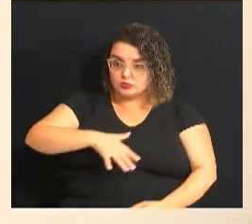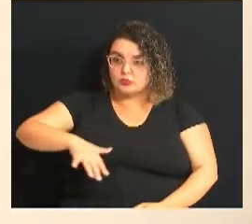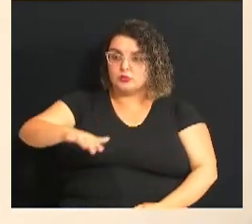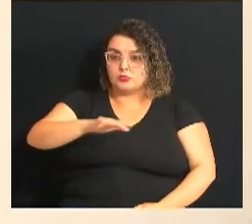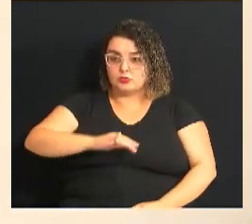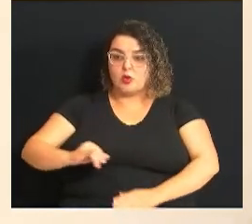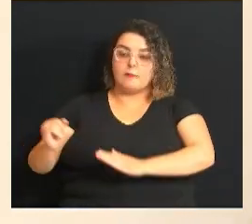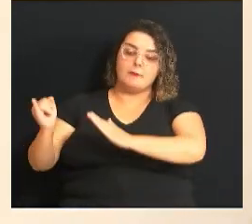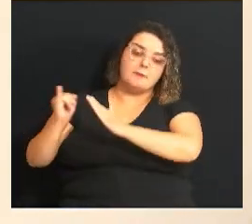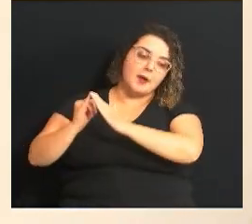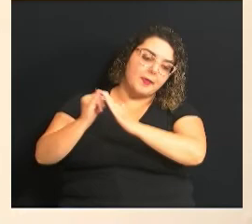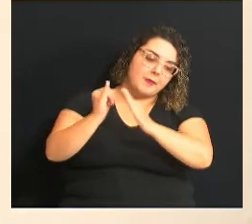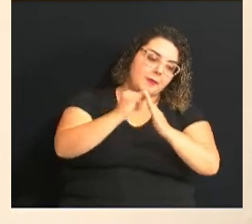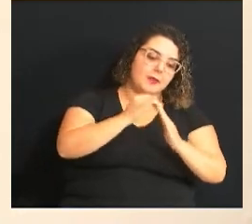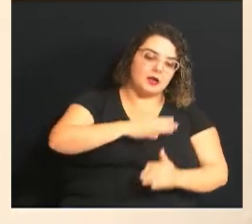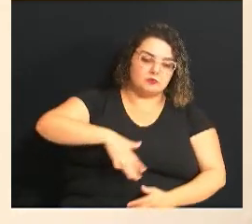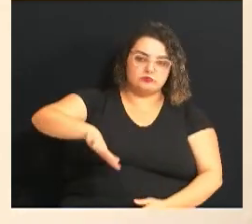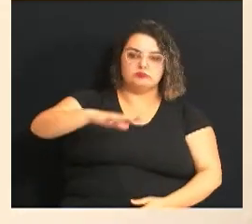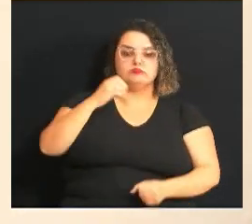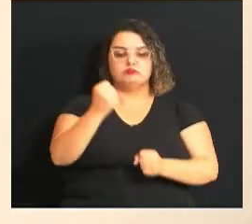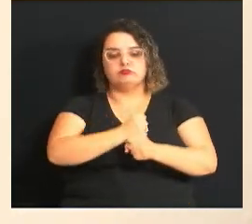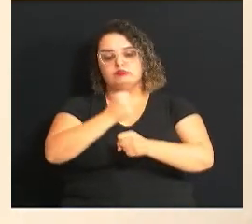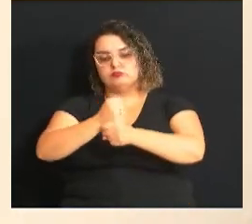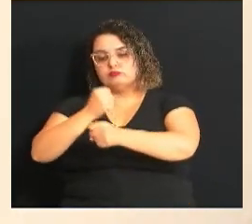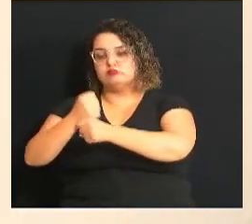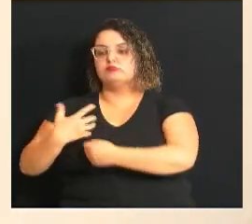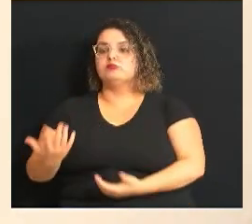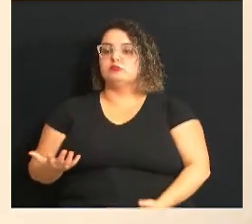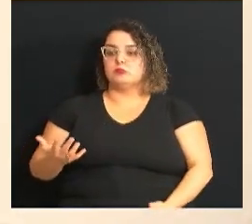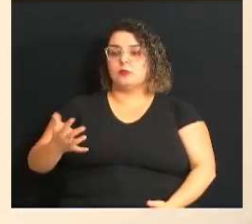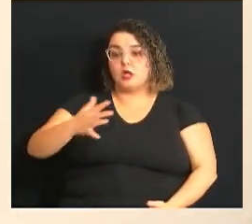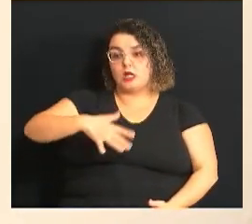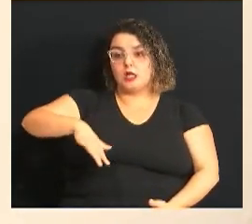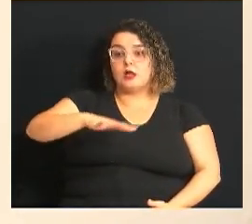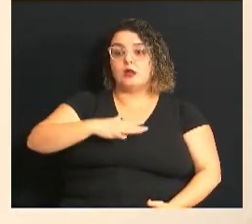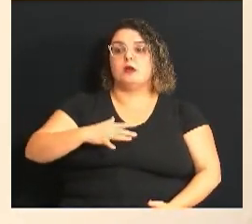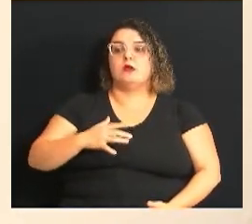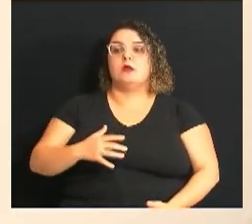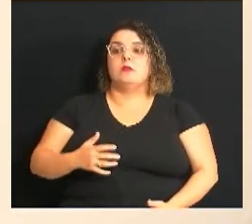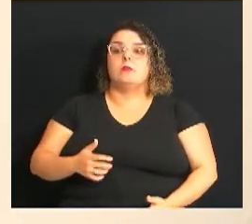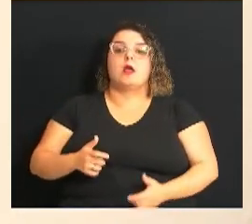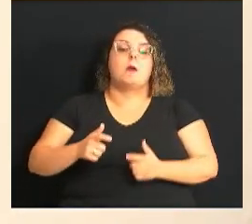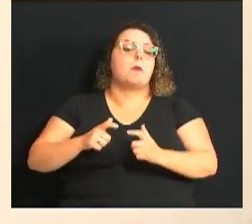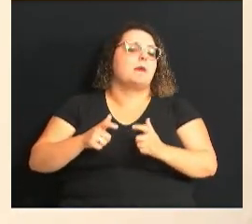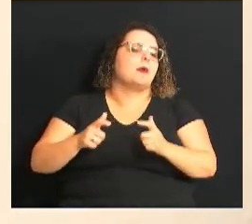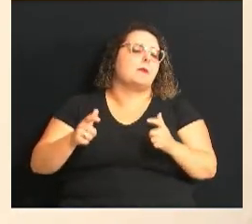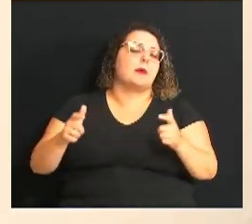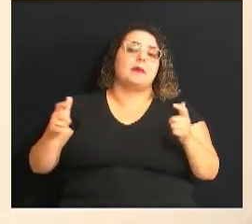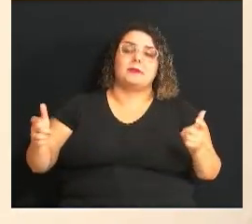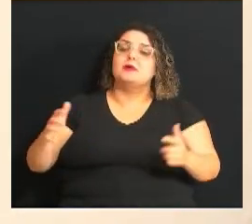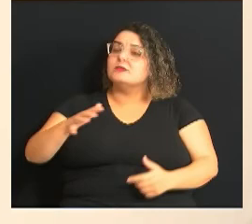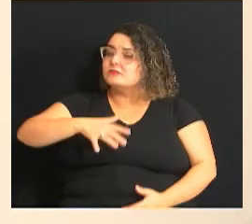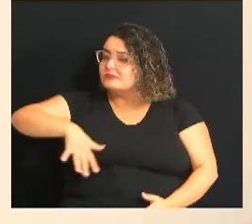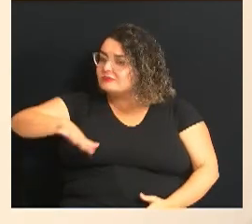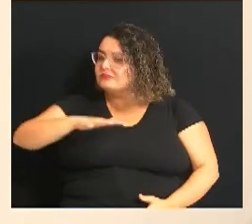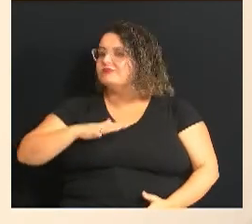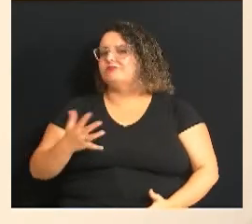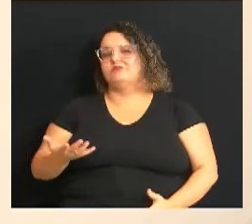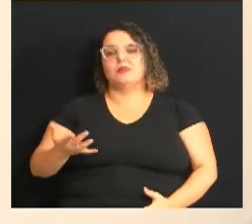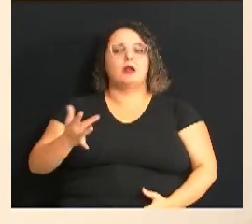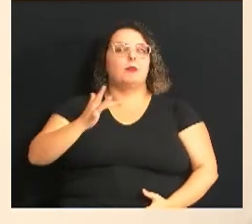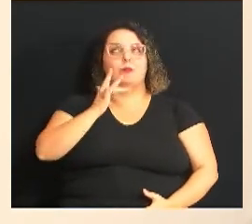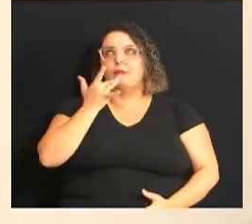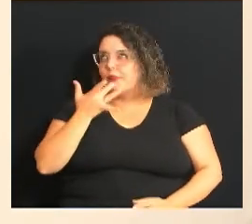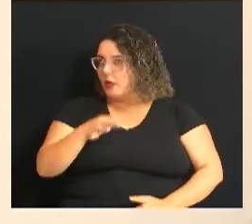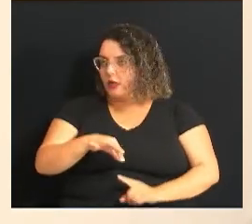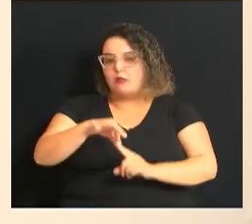do setor imobiliário dessa cidade. Um setor que está tendo muita isenção, um segmento que está tendo muito privilégio aqui junto